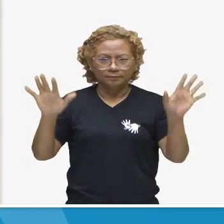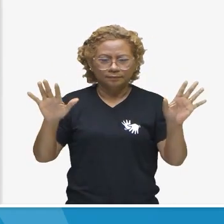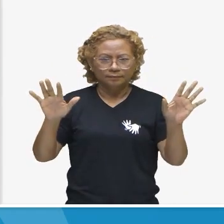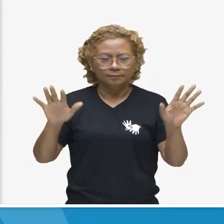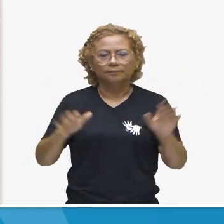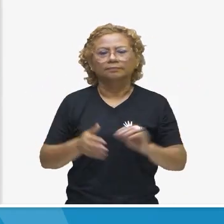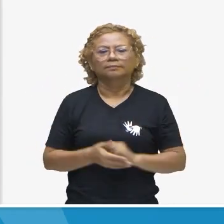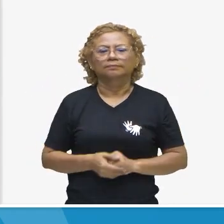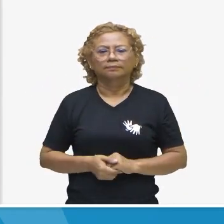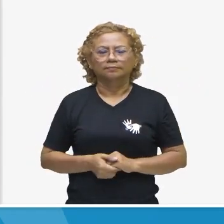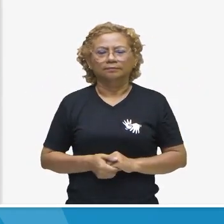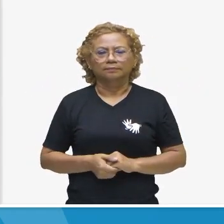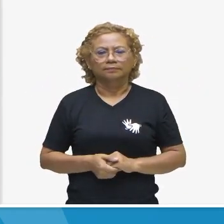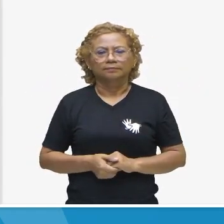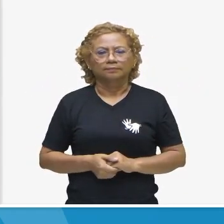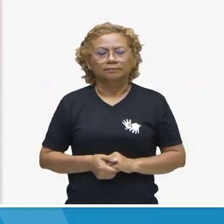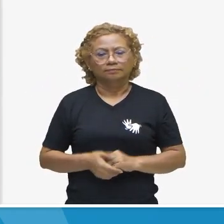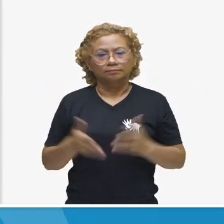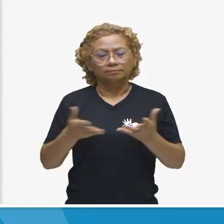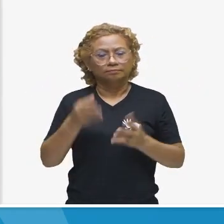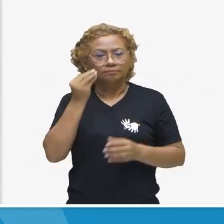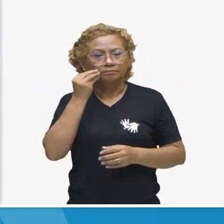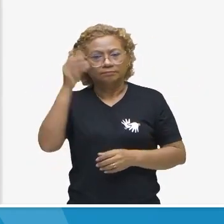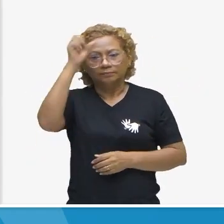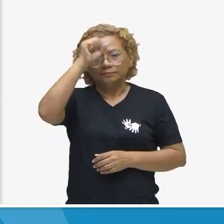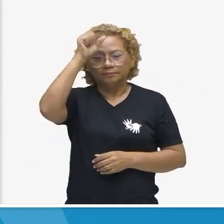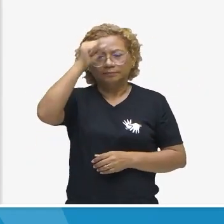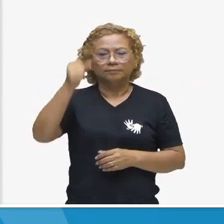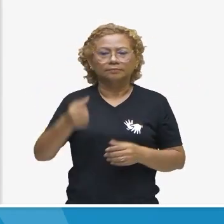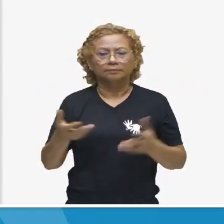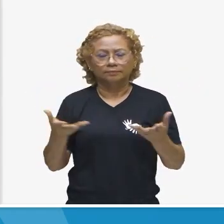gente encerra essa aula de projeção ortogonal e a gente se